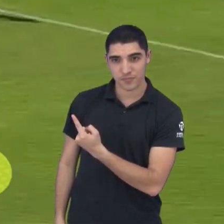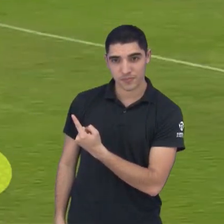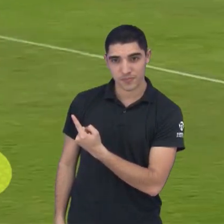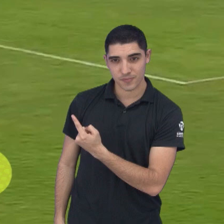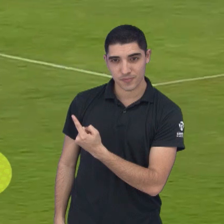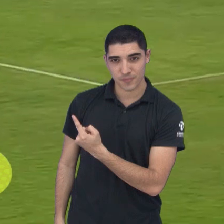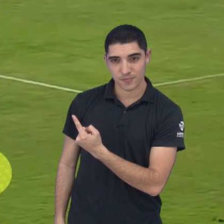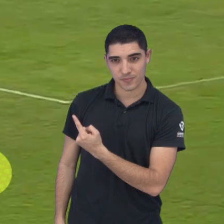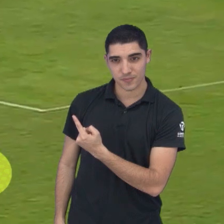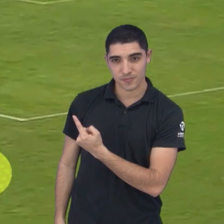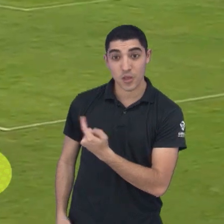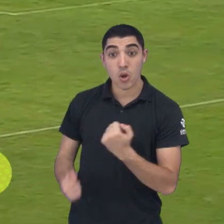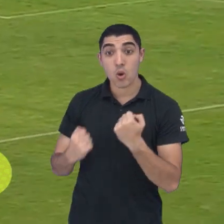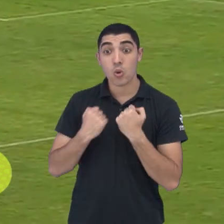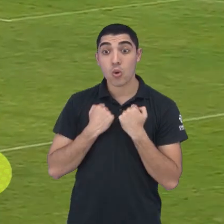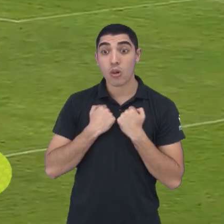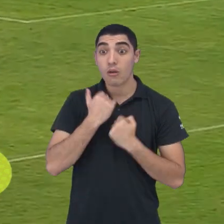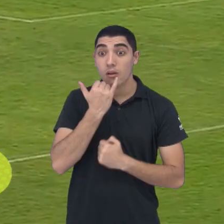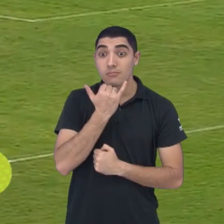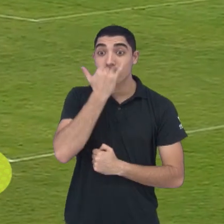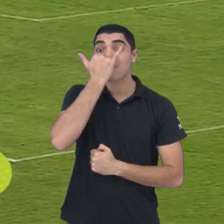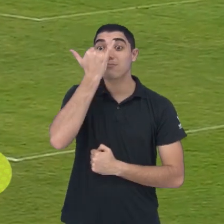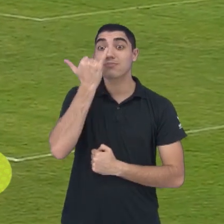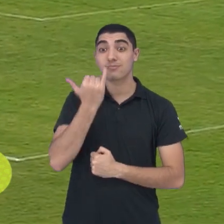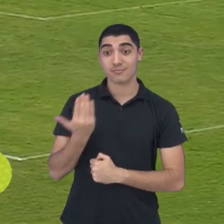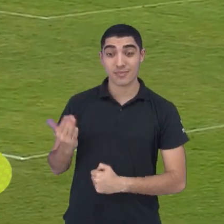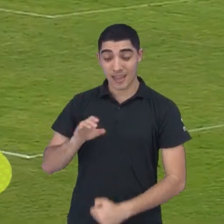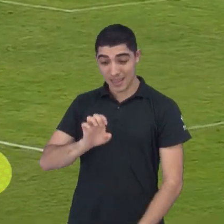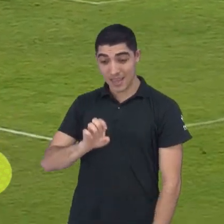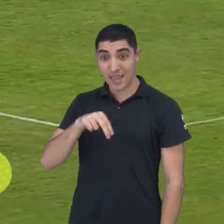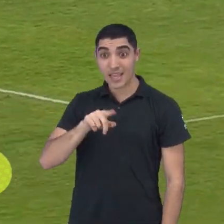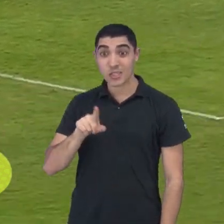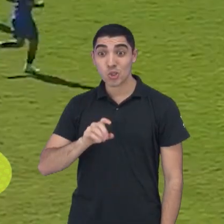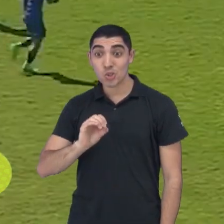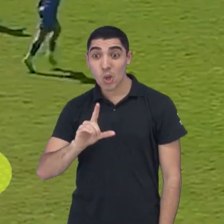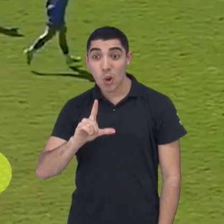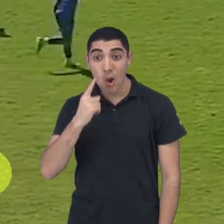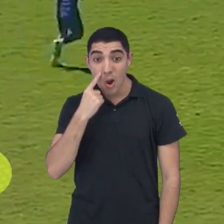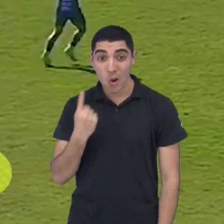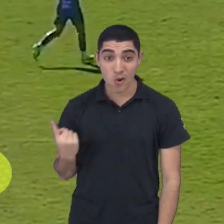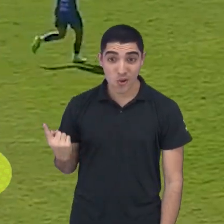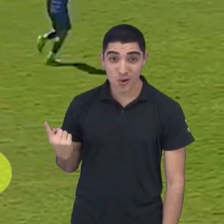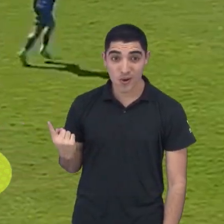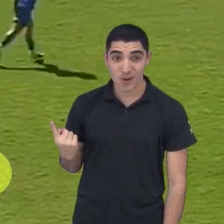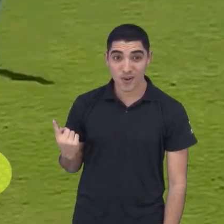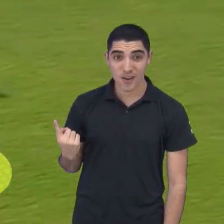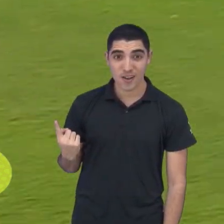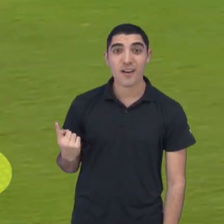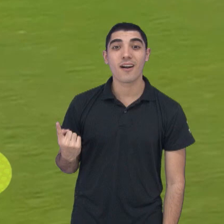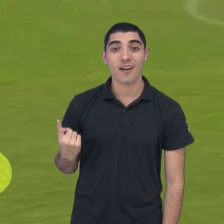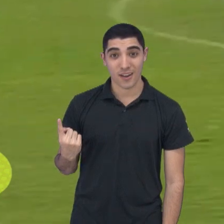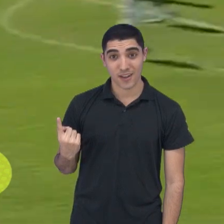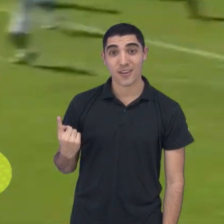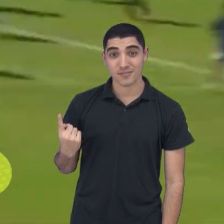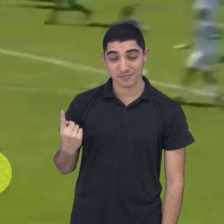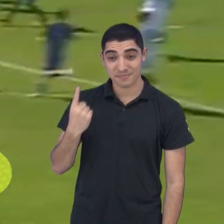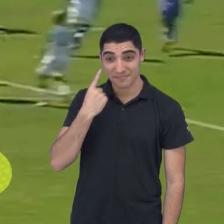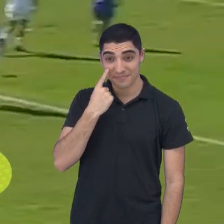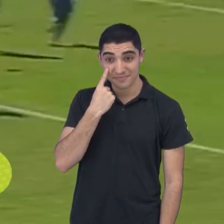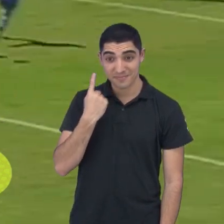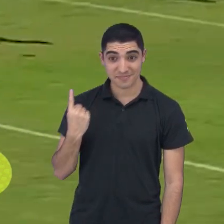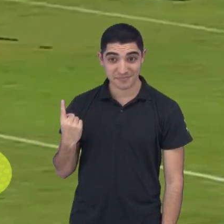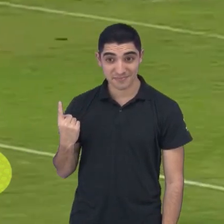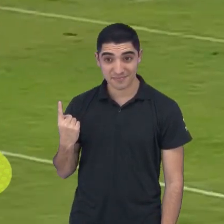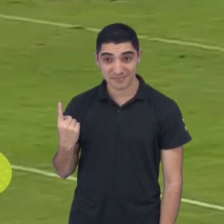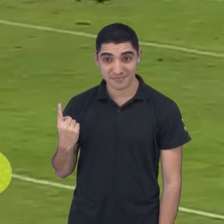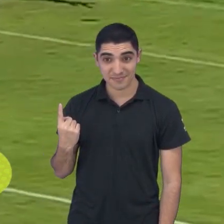bola viajou e o goleirão do Guarani, Enzon, falhou e a bola entrou. Golaço no Martins Pereira, é de Heitor para o